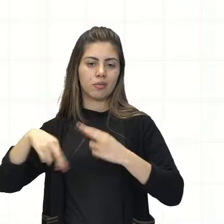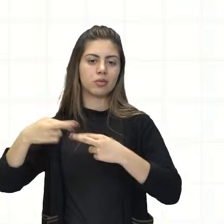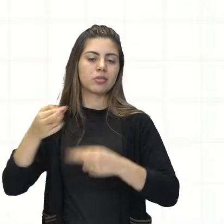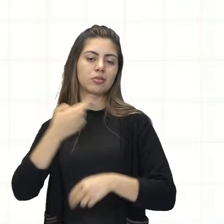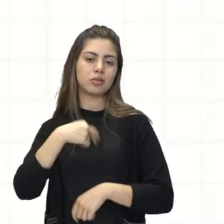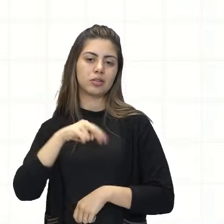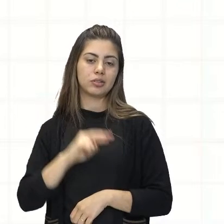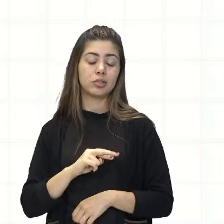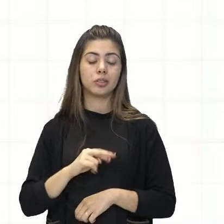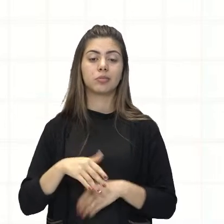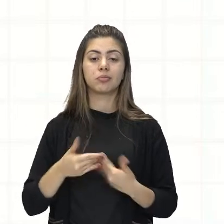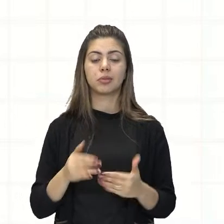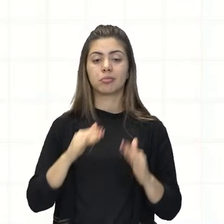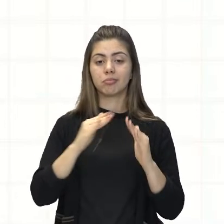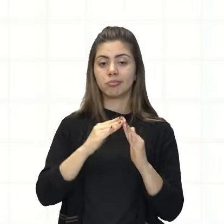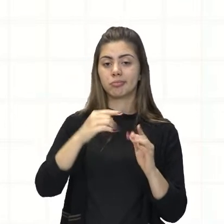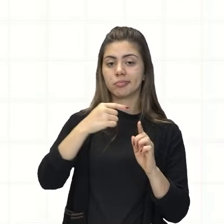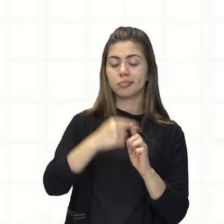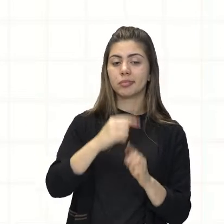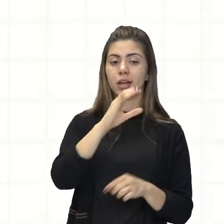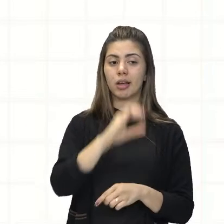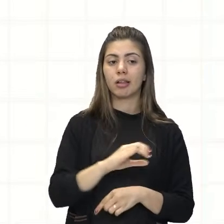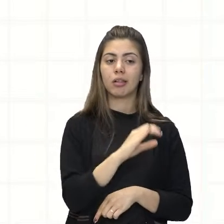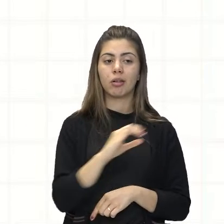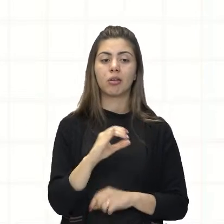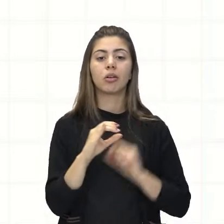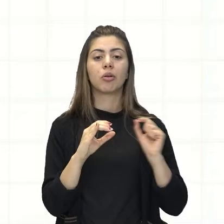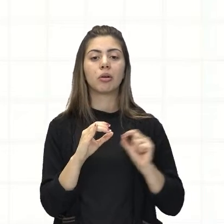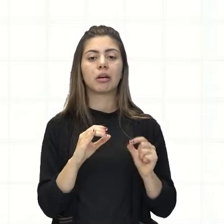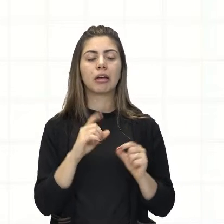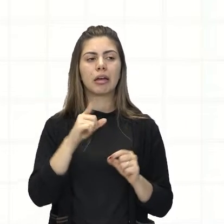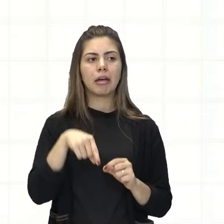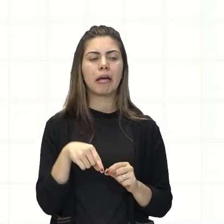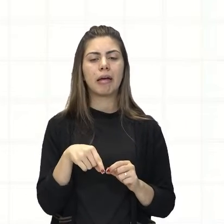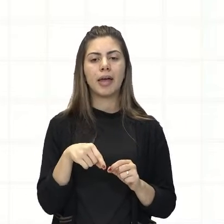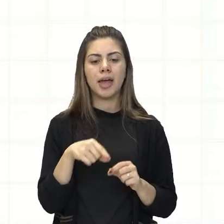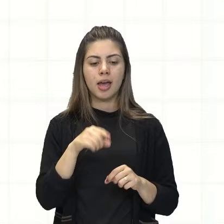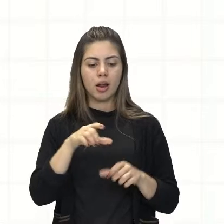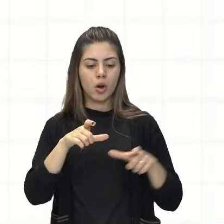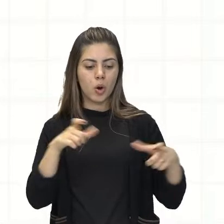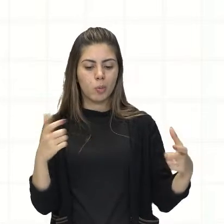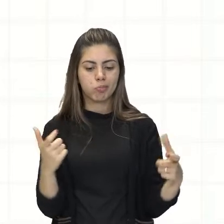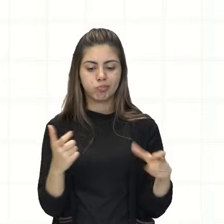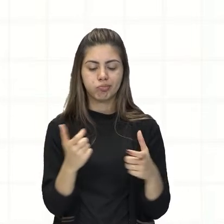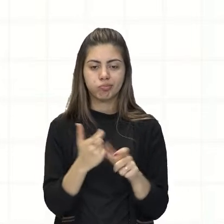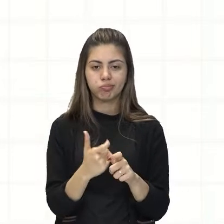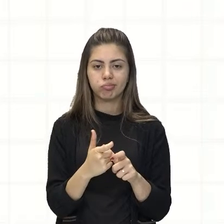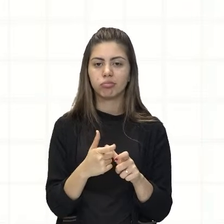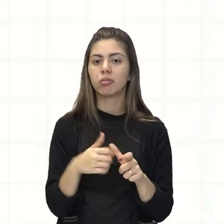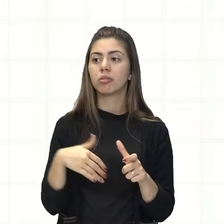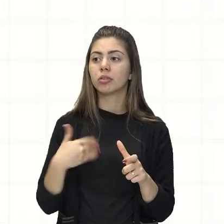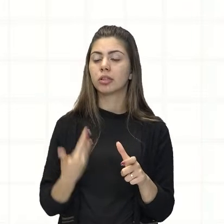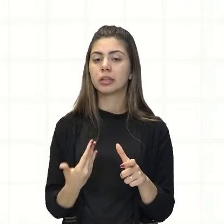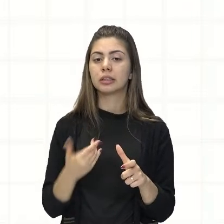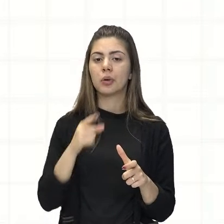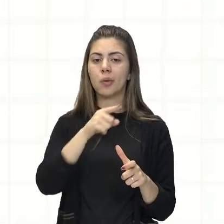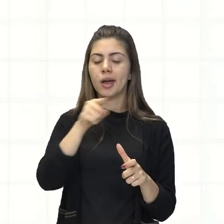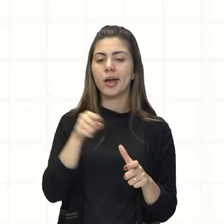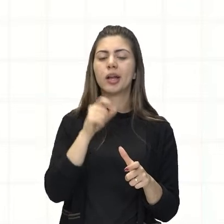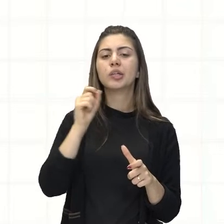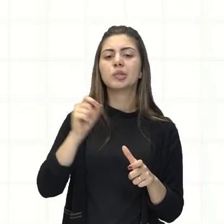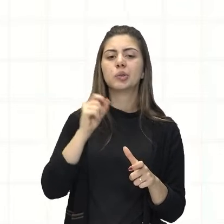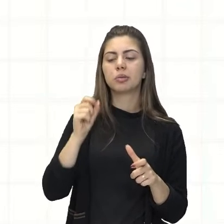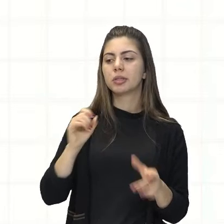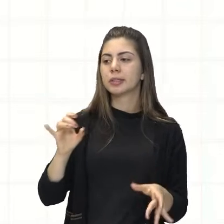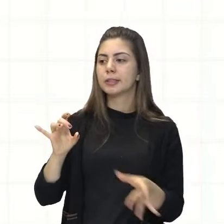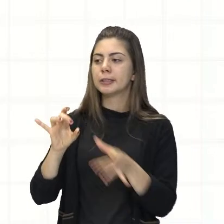Igreja Católica estava perdendo território e isso vai fazer com que ela se aliancie a essas monarquias